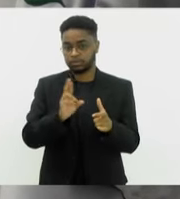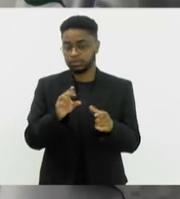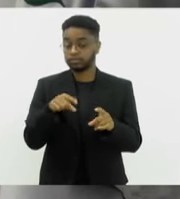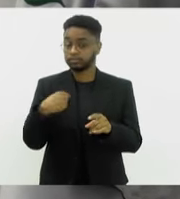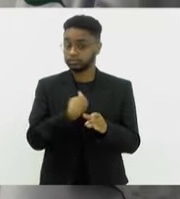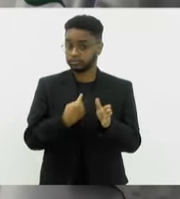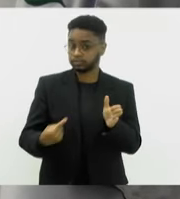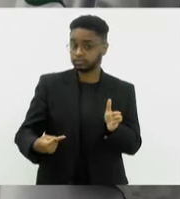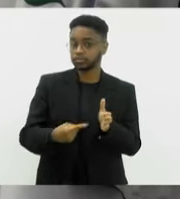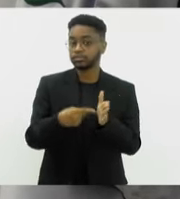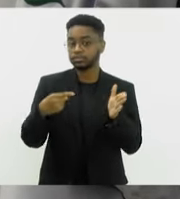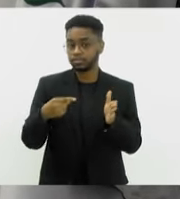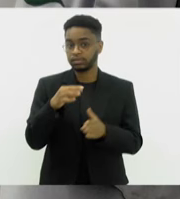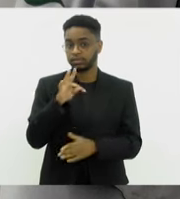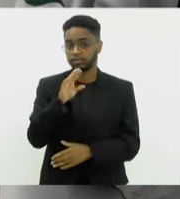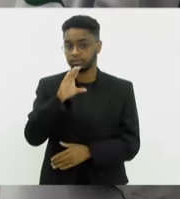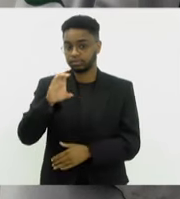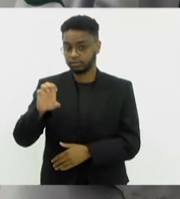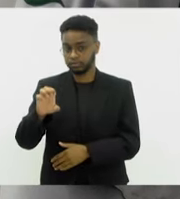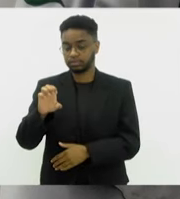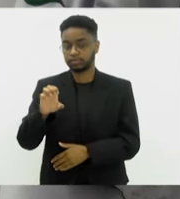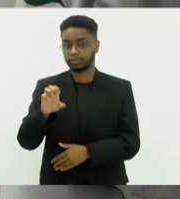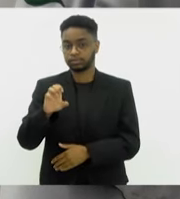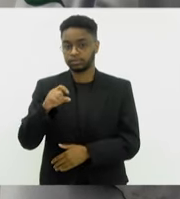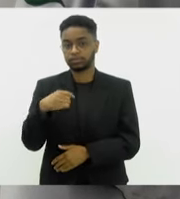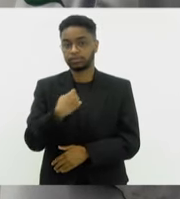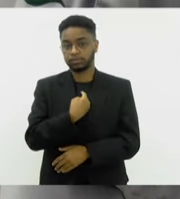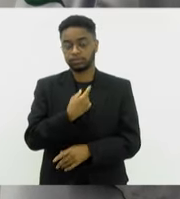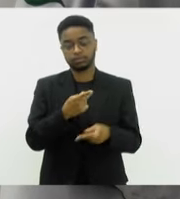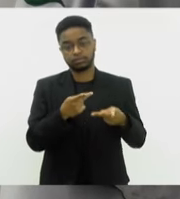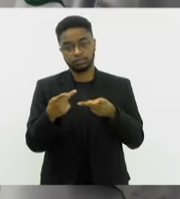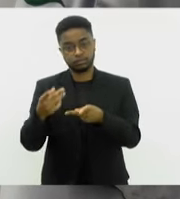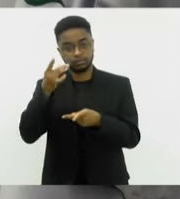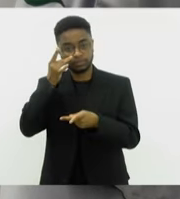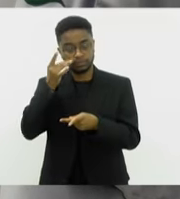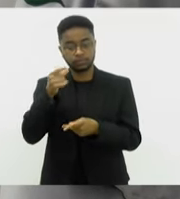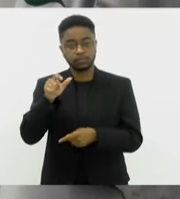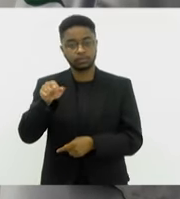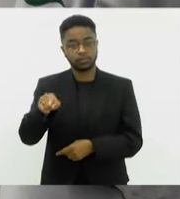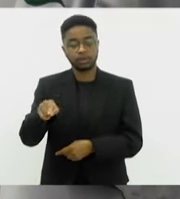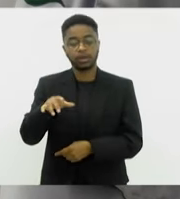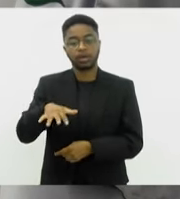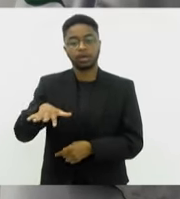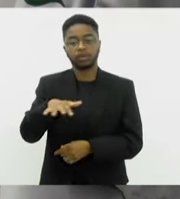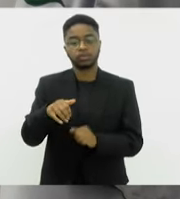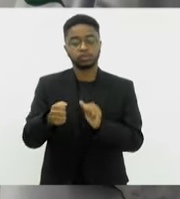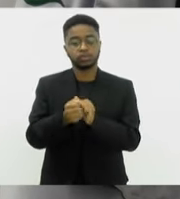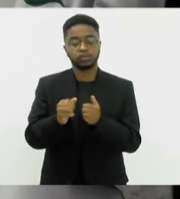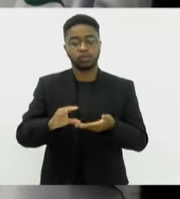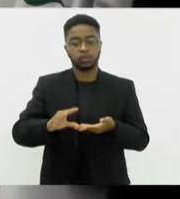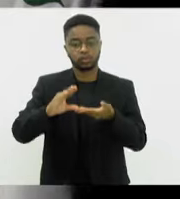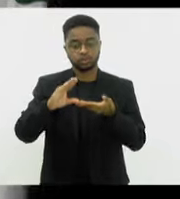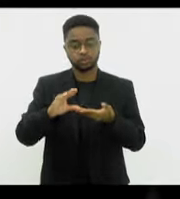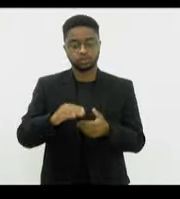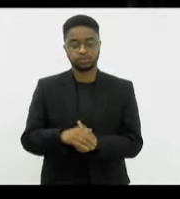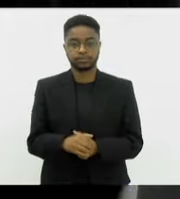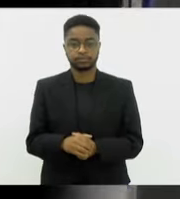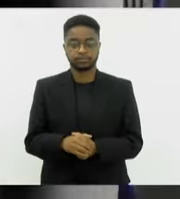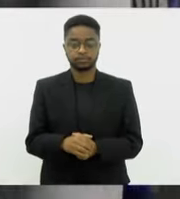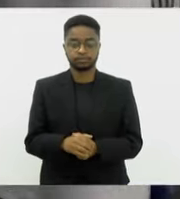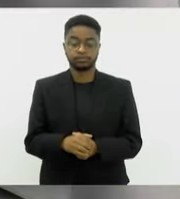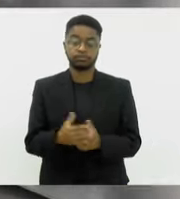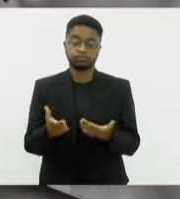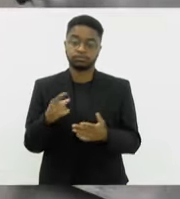nossos mandatos ao TCE, fomos pessoalmente despachar com o conselheiro que foi designado, e na conversa